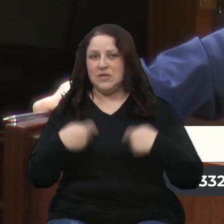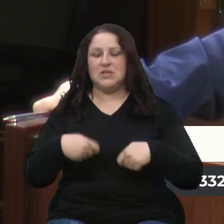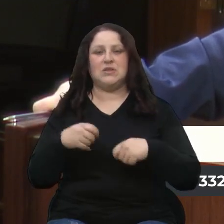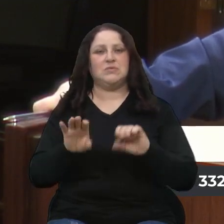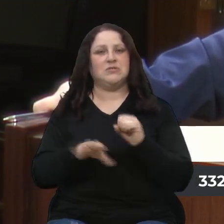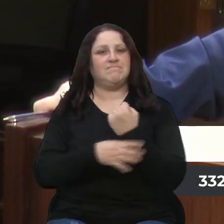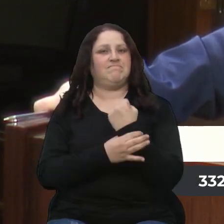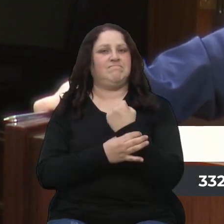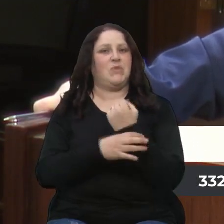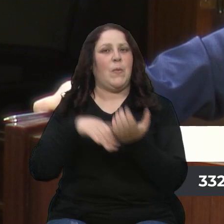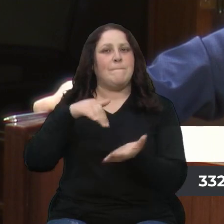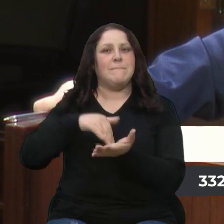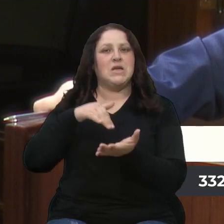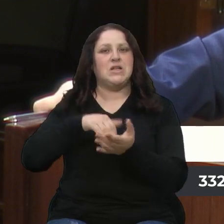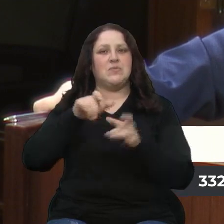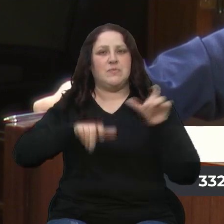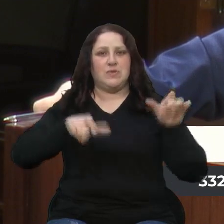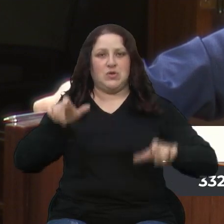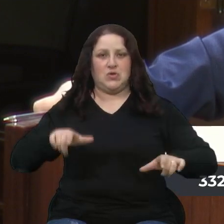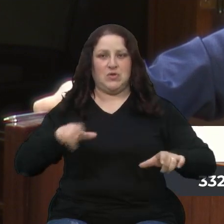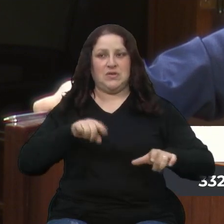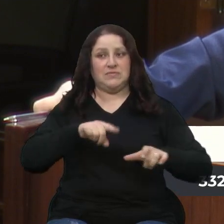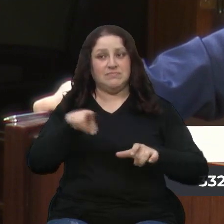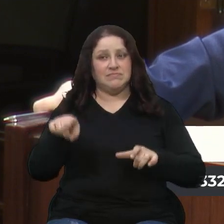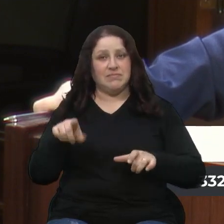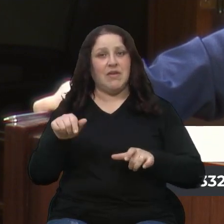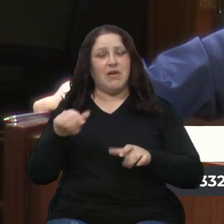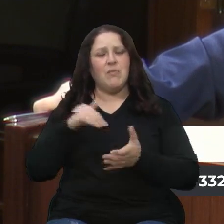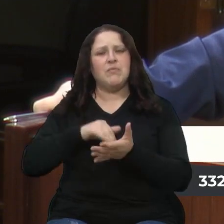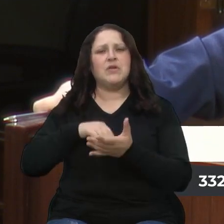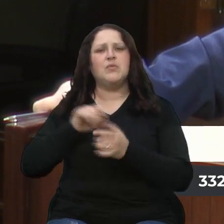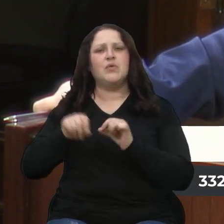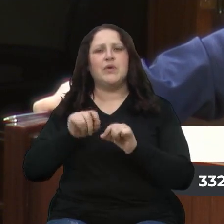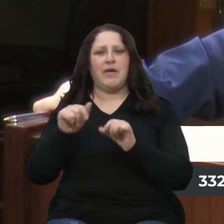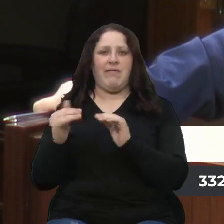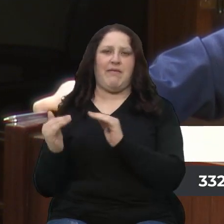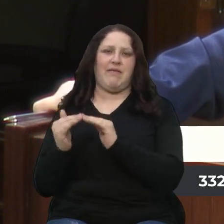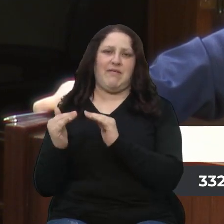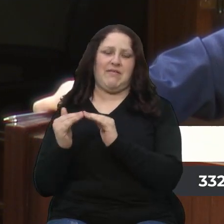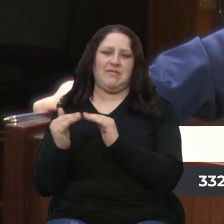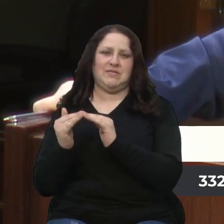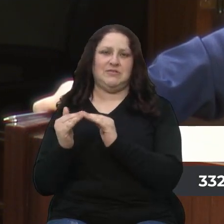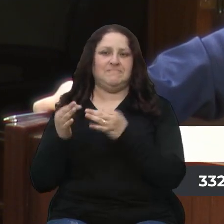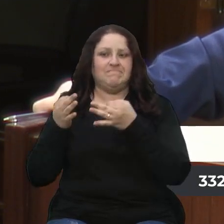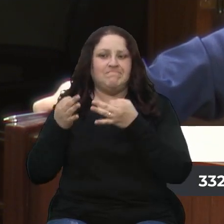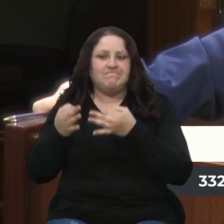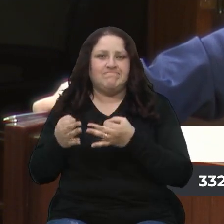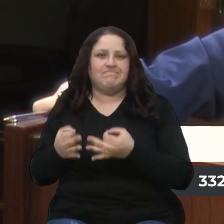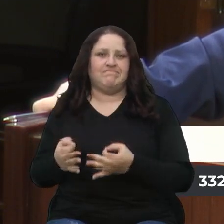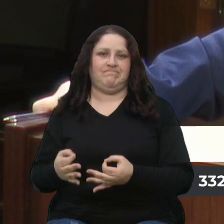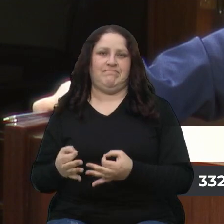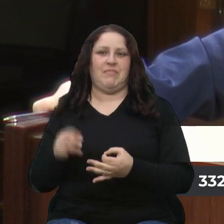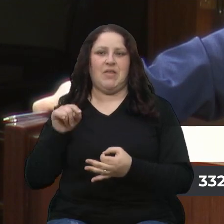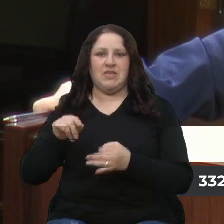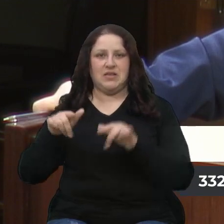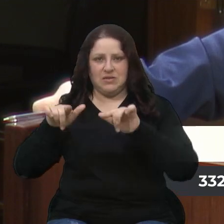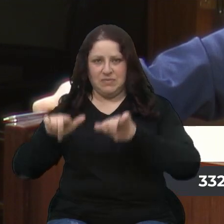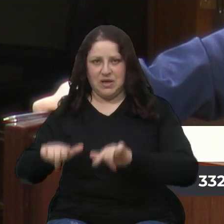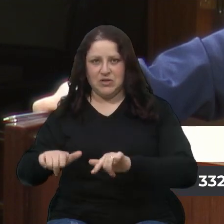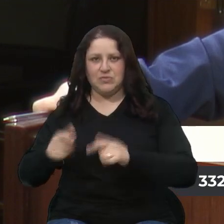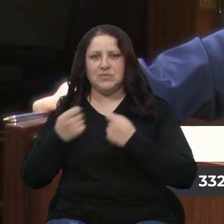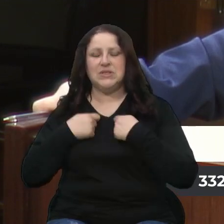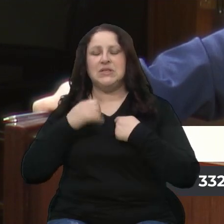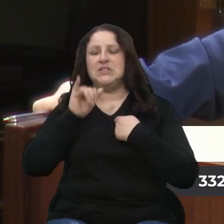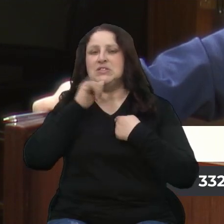garantir o mínimo para essas pessoas, que é uma moradia, vereadora Estela. Uma moradia digna. Nesse espaço, sabe o que mais me deixa triste?